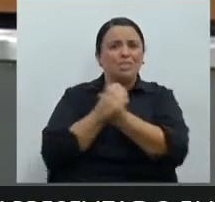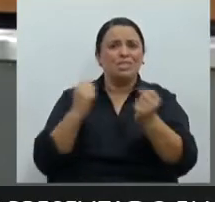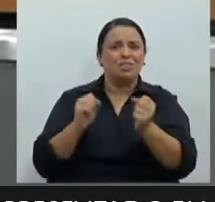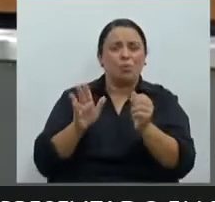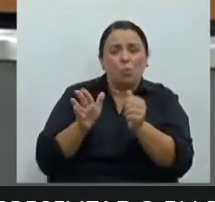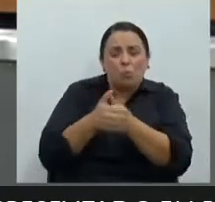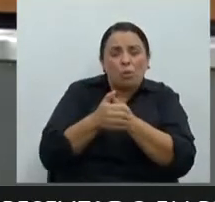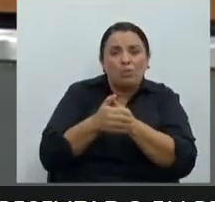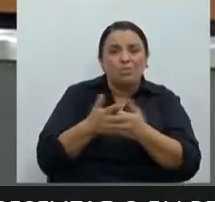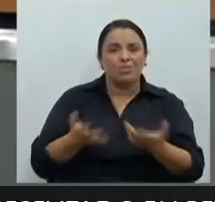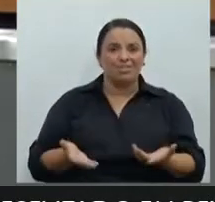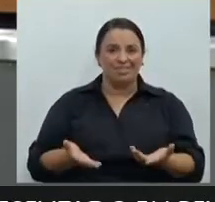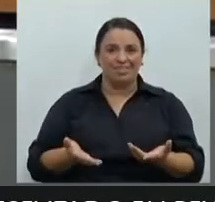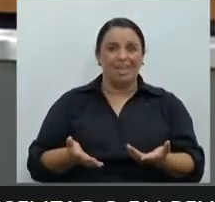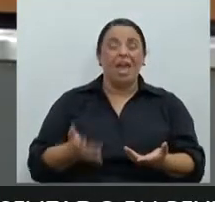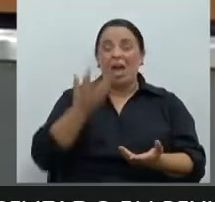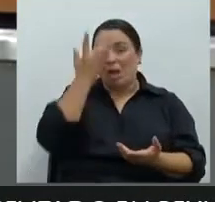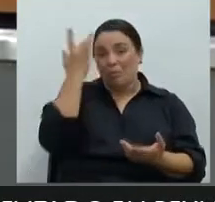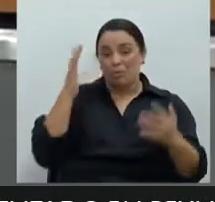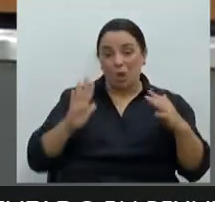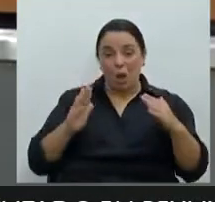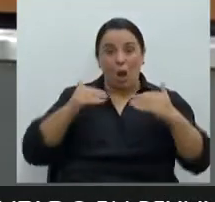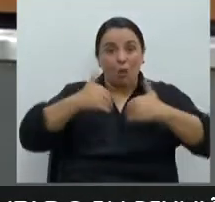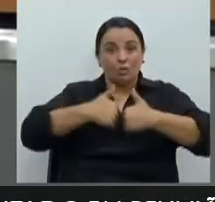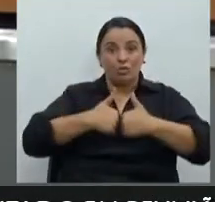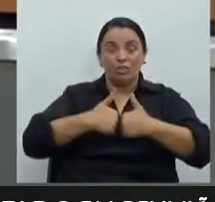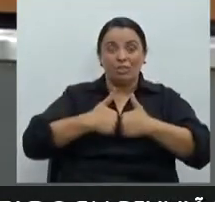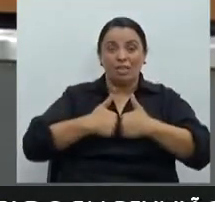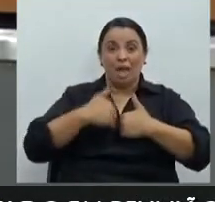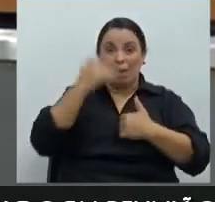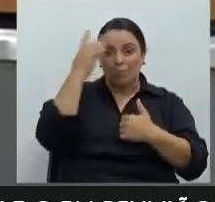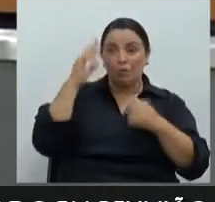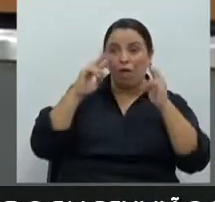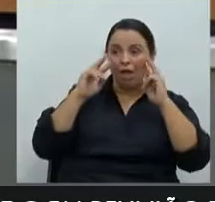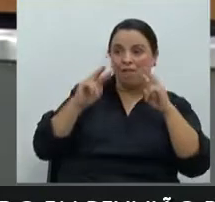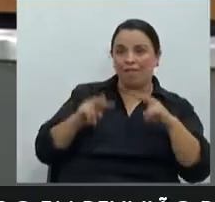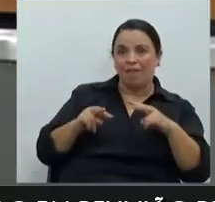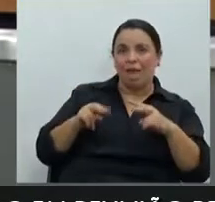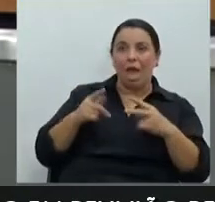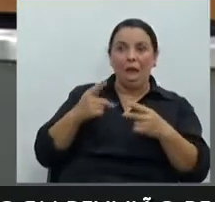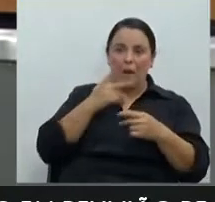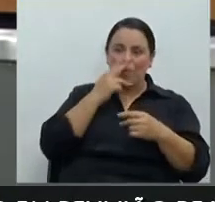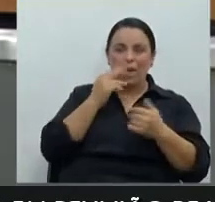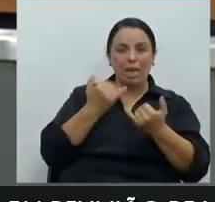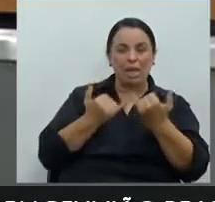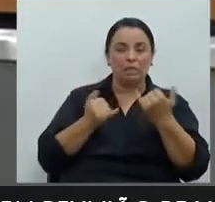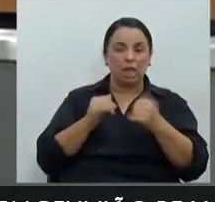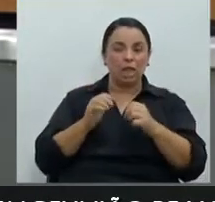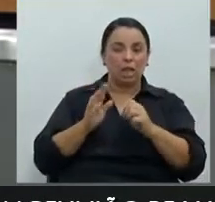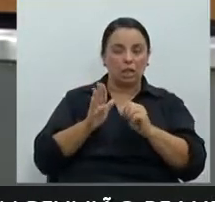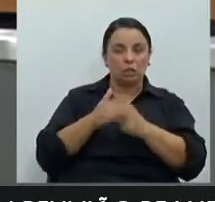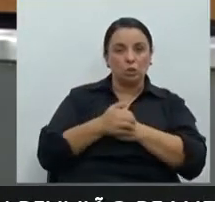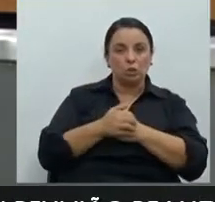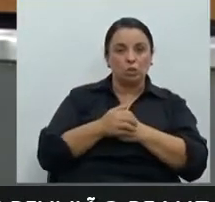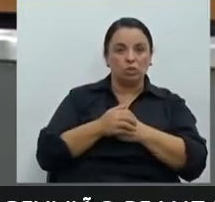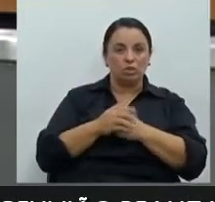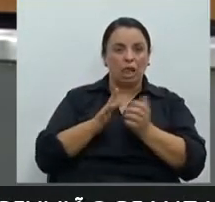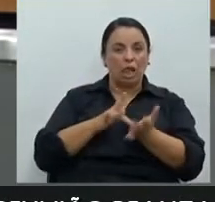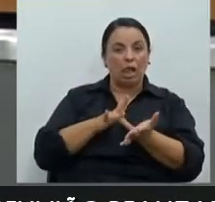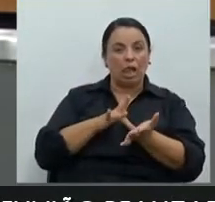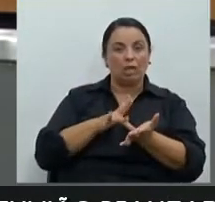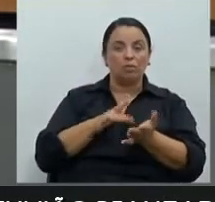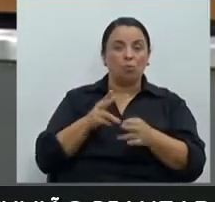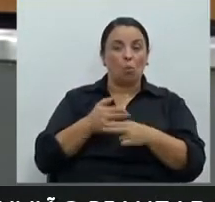como... aparentemente, as pessoas julgam que ela tenha como esconder, mas não tem. Nenhum aluno aprende da